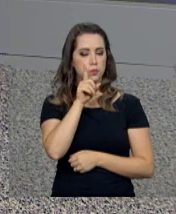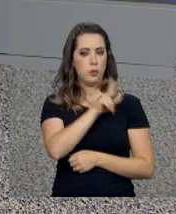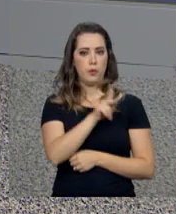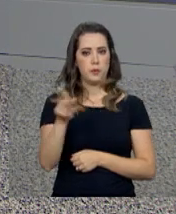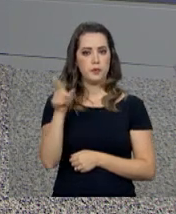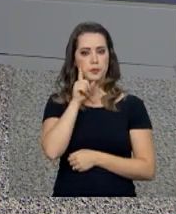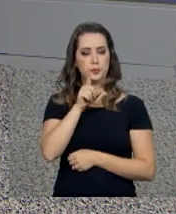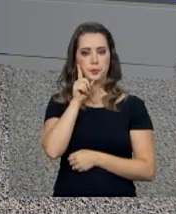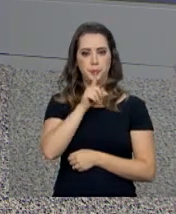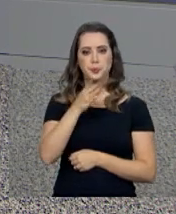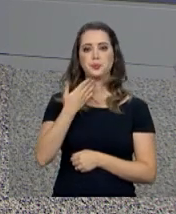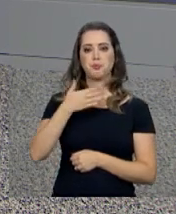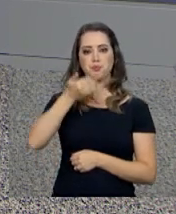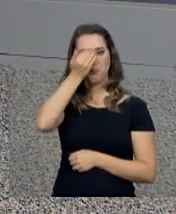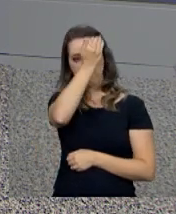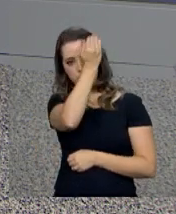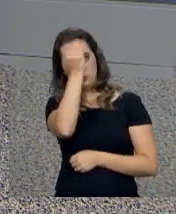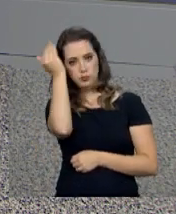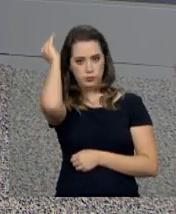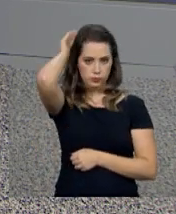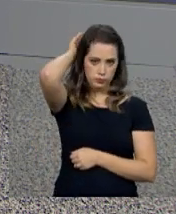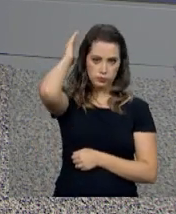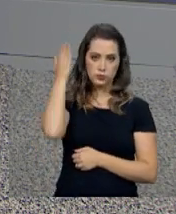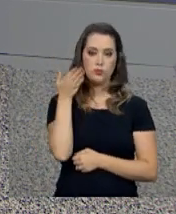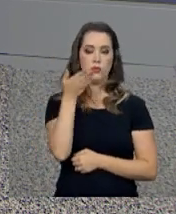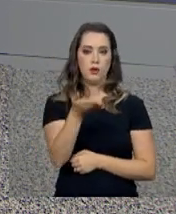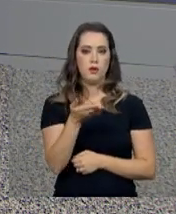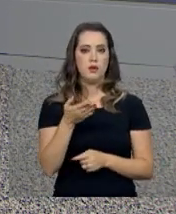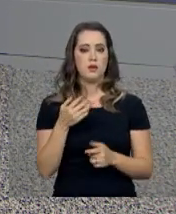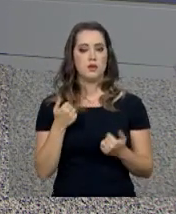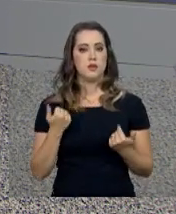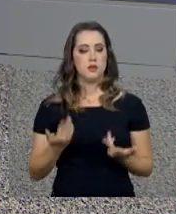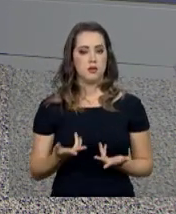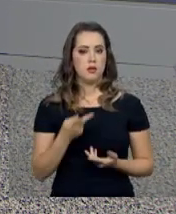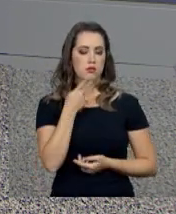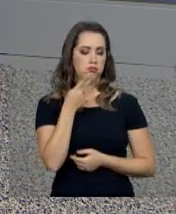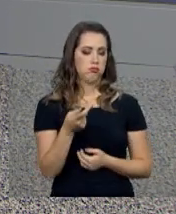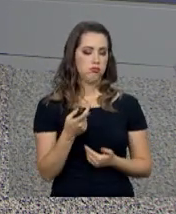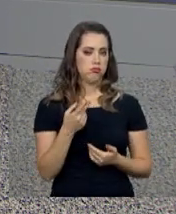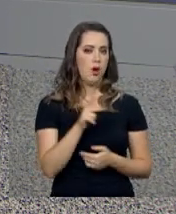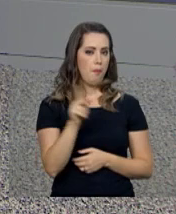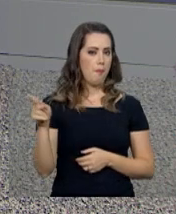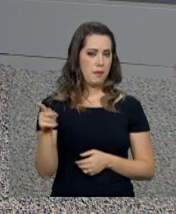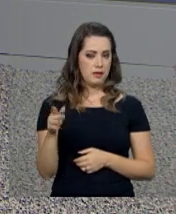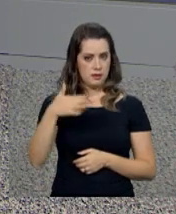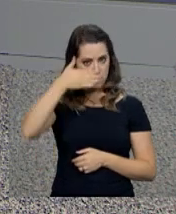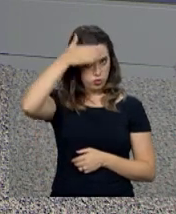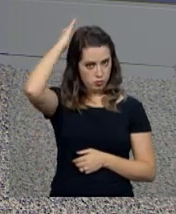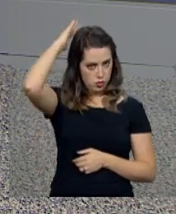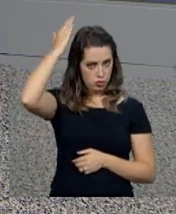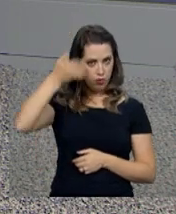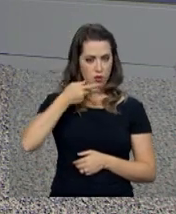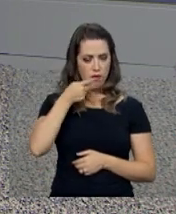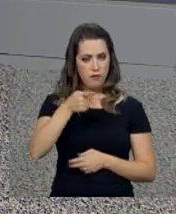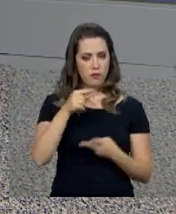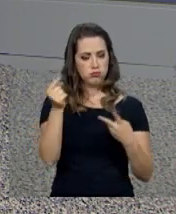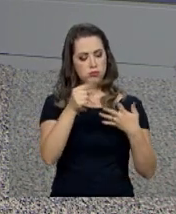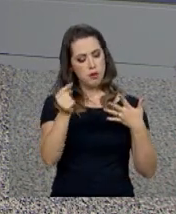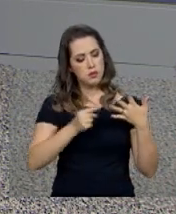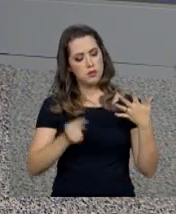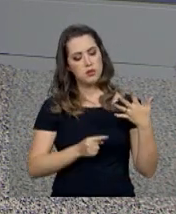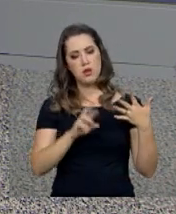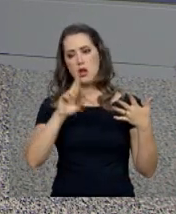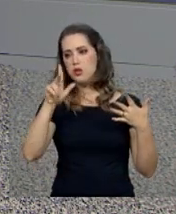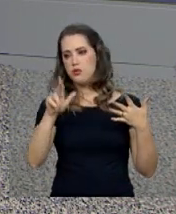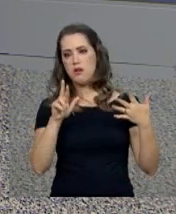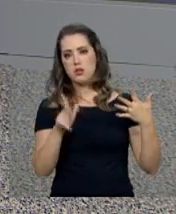eu acho que o presidente fez essas colocou essas economias pra pontuar temas relevantes no